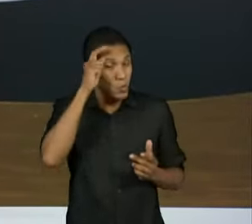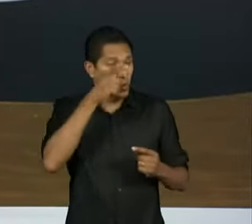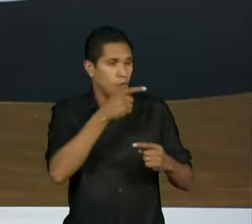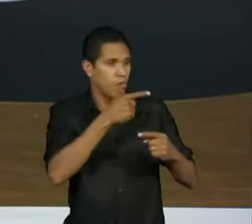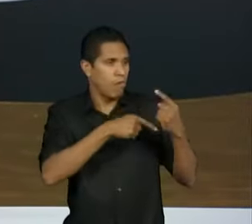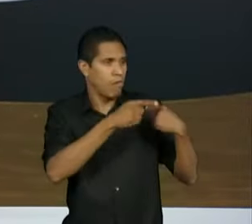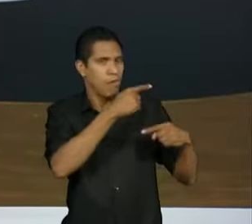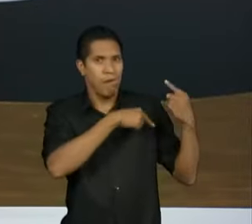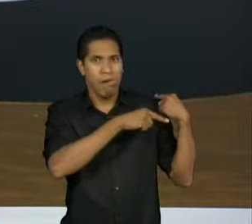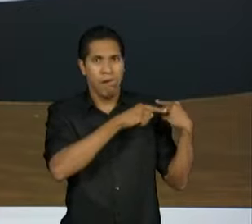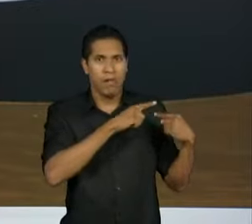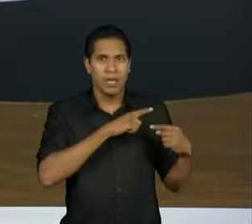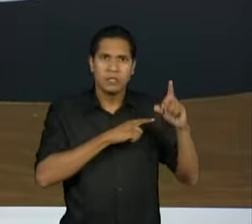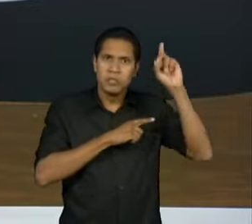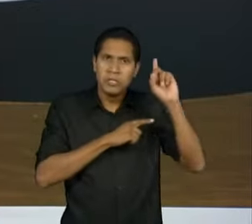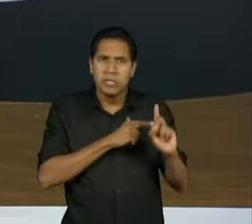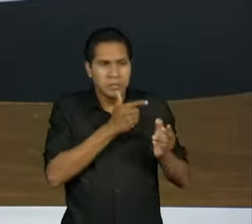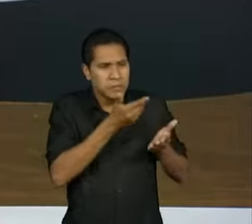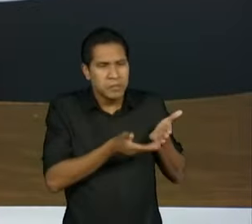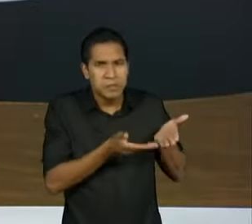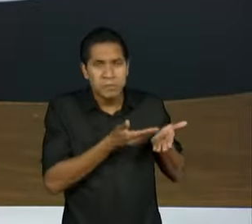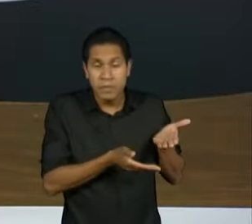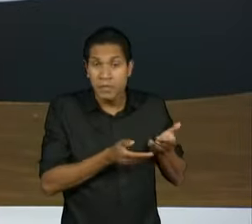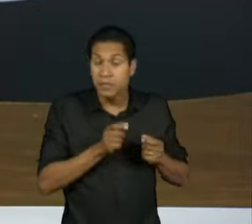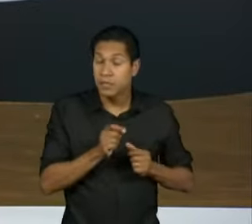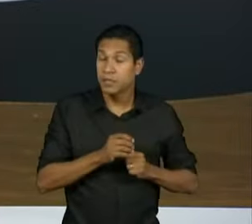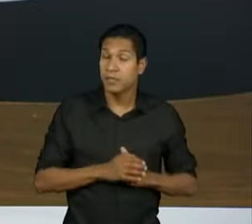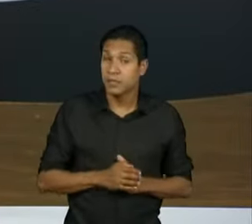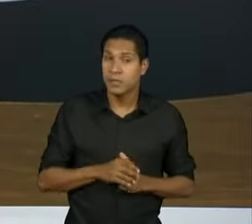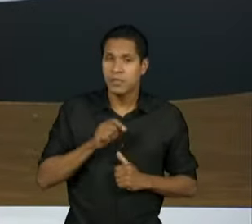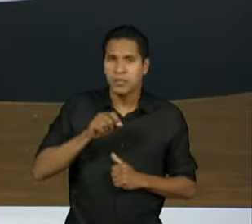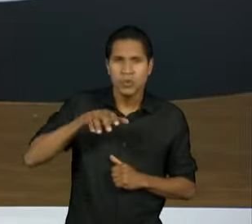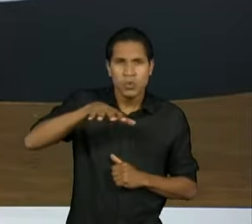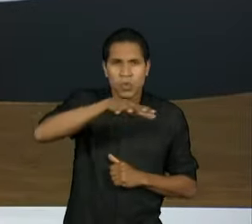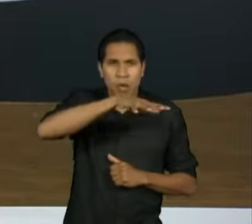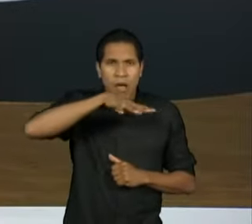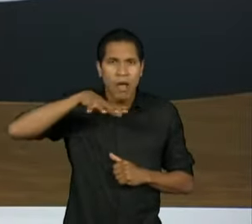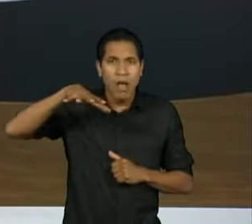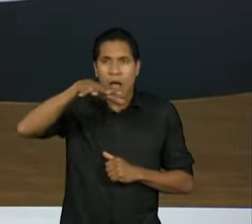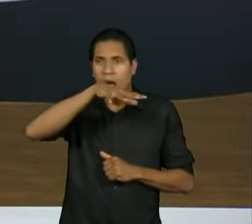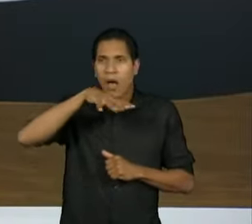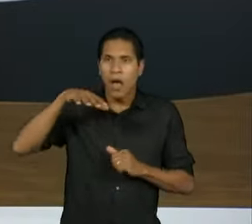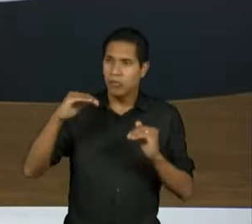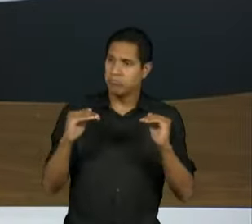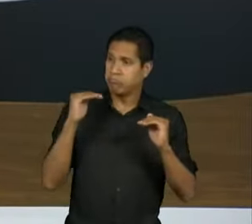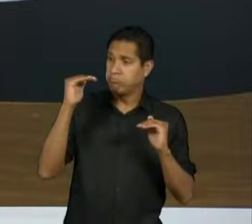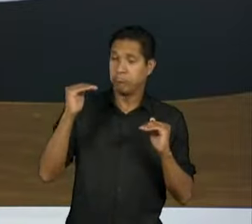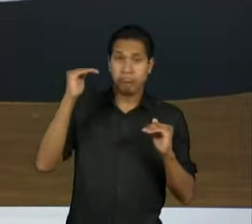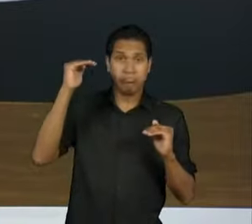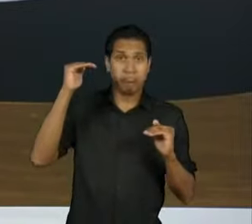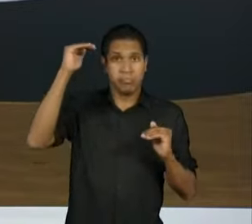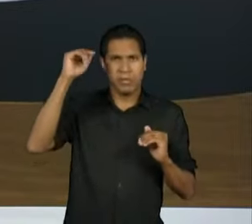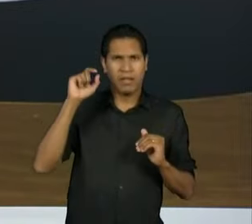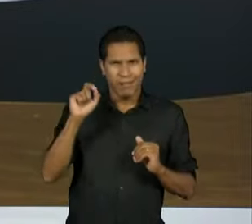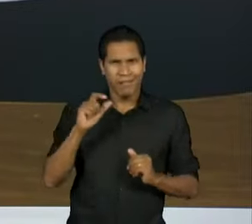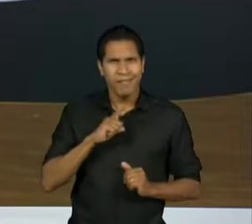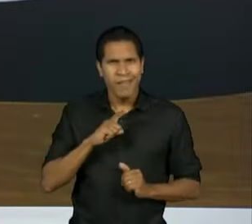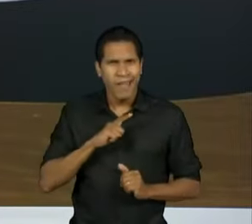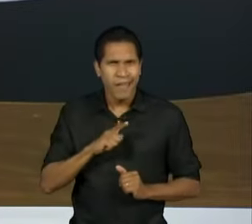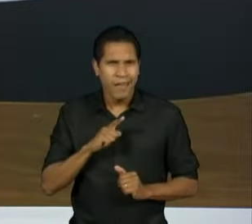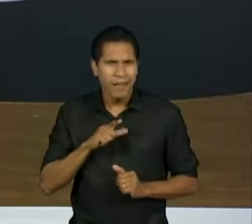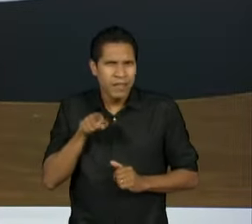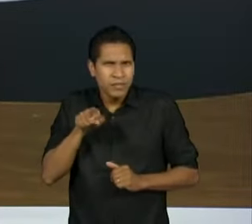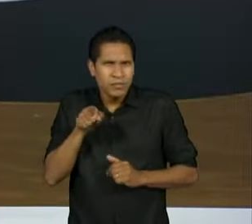cultura, retrocessos nos direitos, esse lugar ali num Olimpo, com os fardões, ainda cabe esse lugar